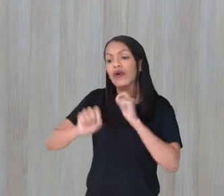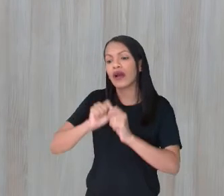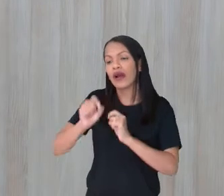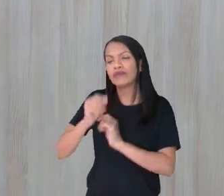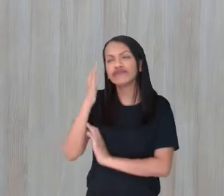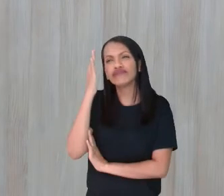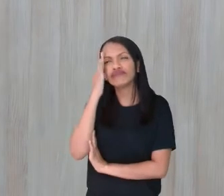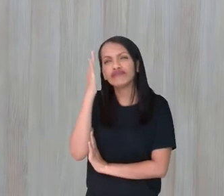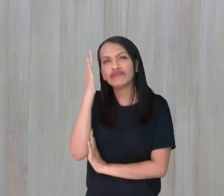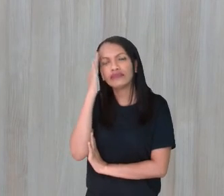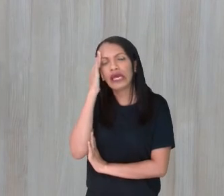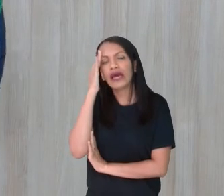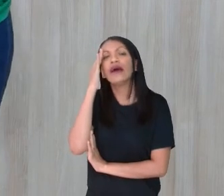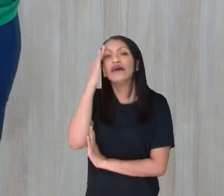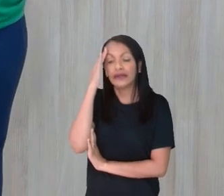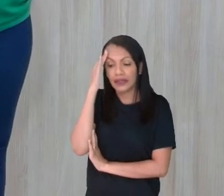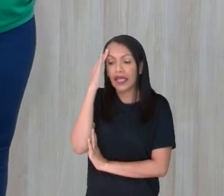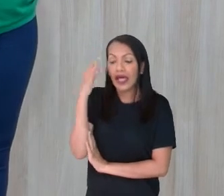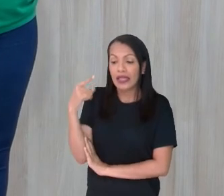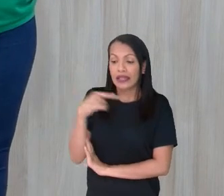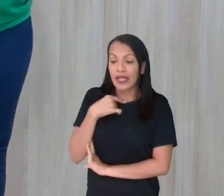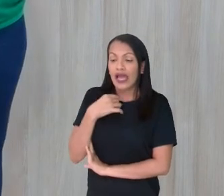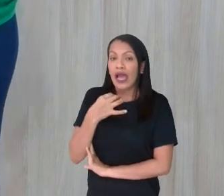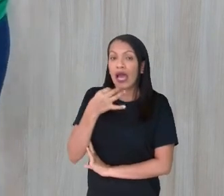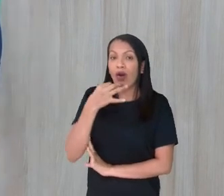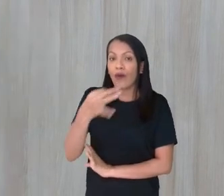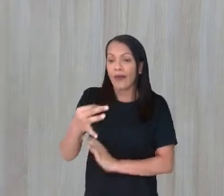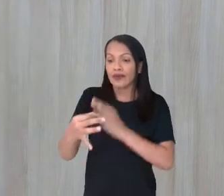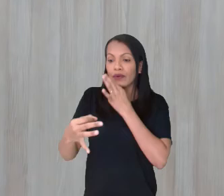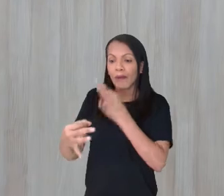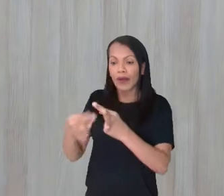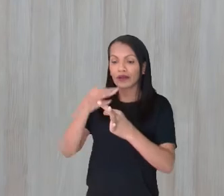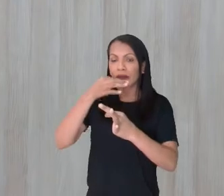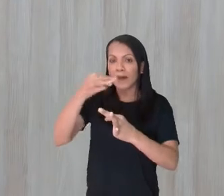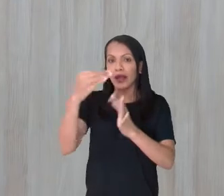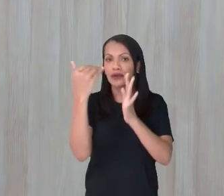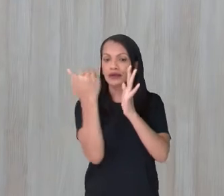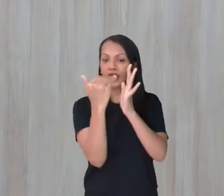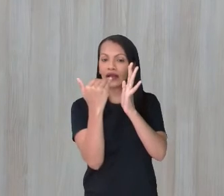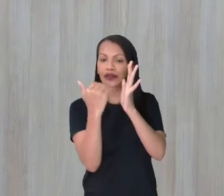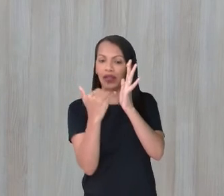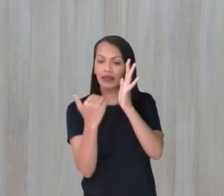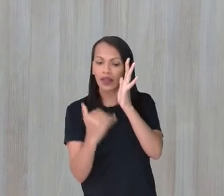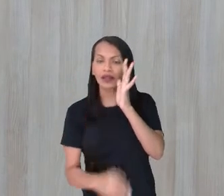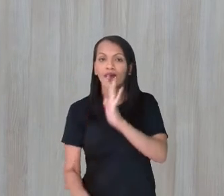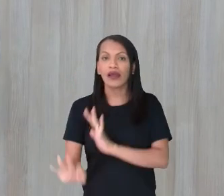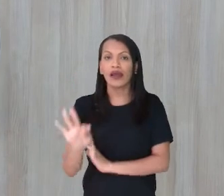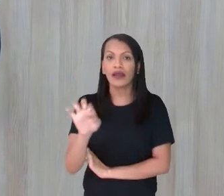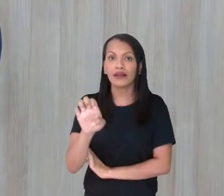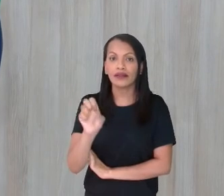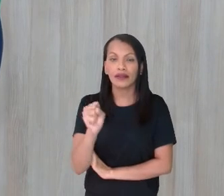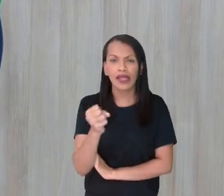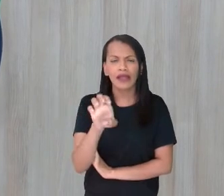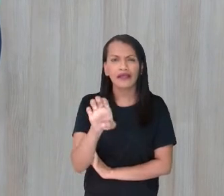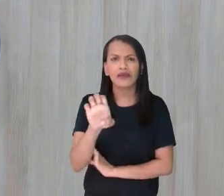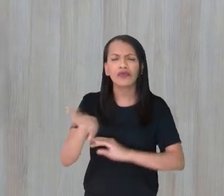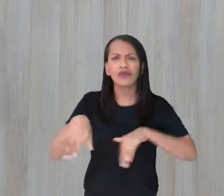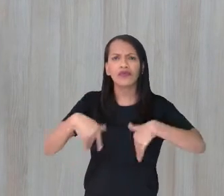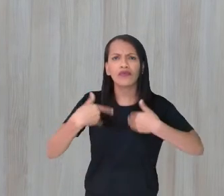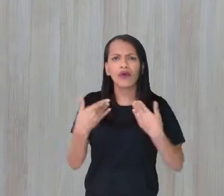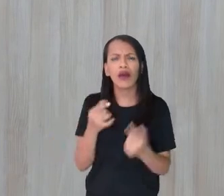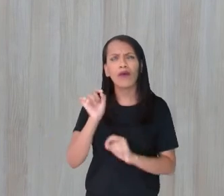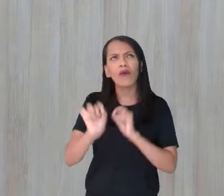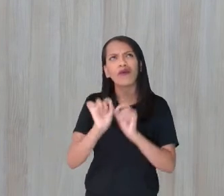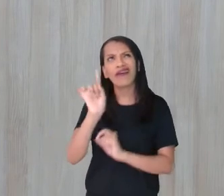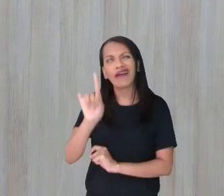tese sustentada por argumentos. Qual foi a tese dessa estudante? A tese